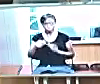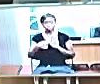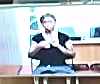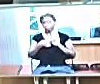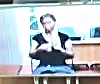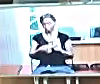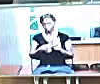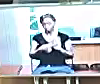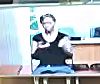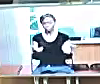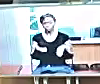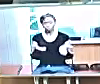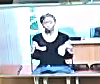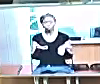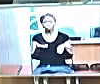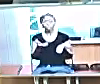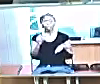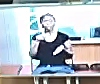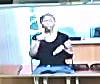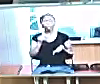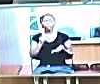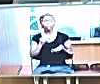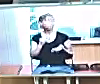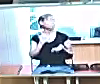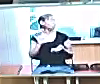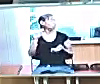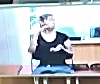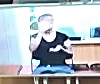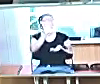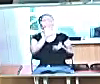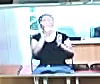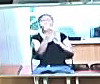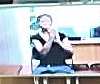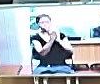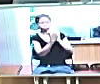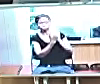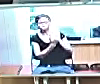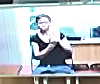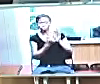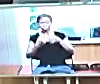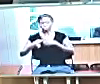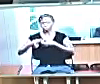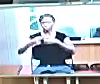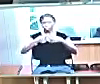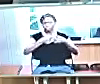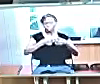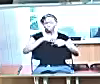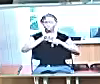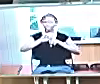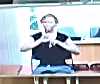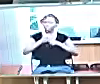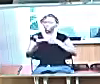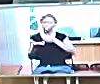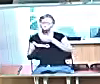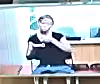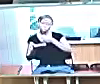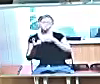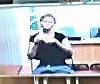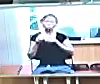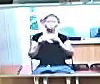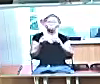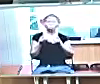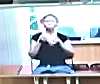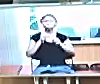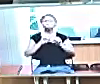é de uma divisão da apple municípios nível de ensino e região é é um